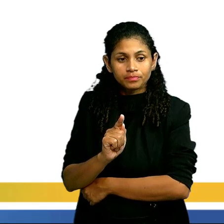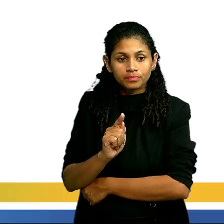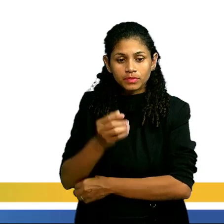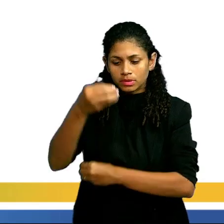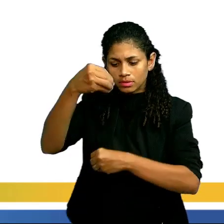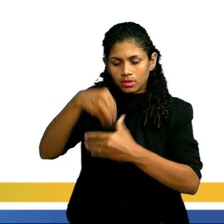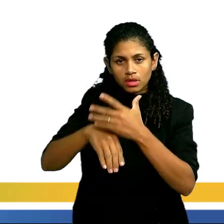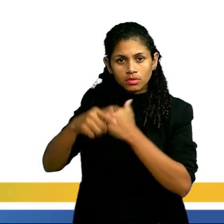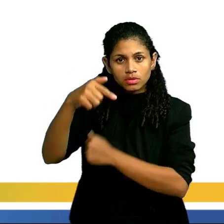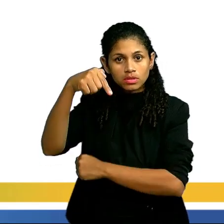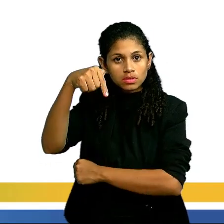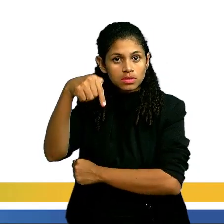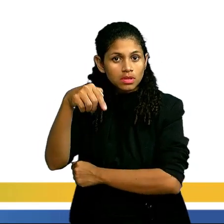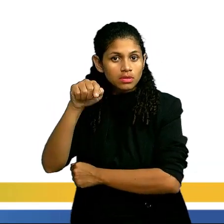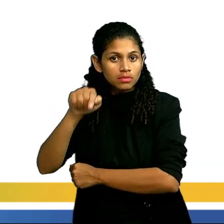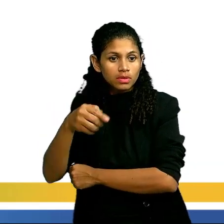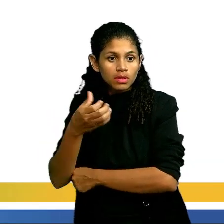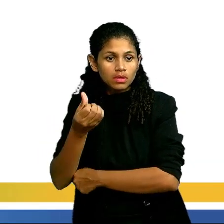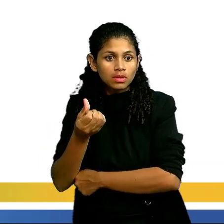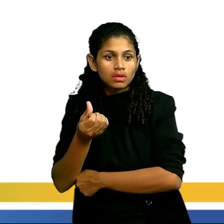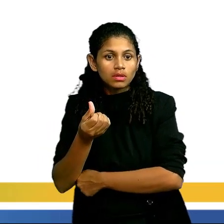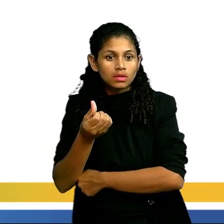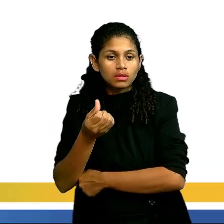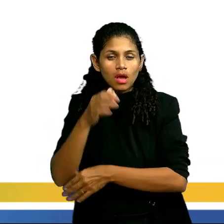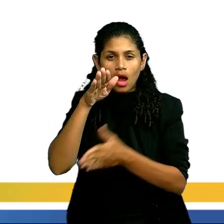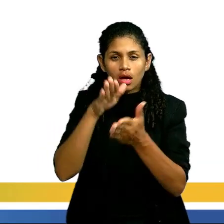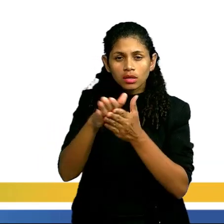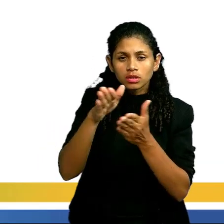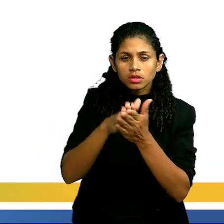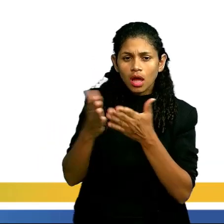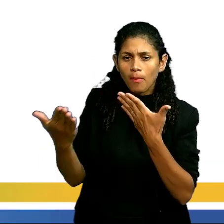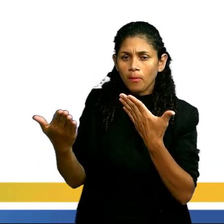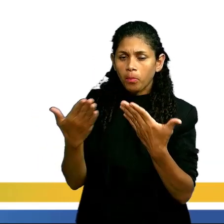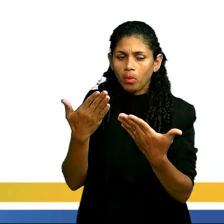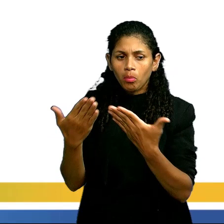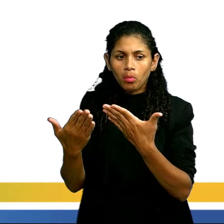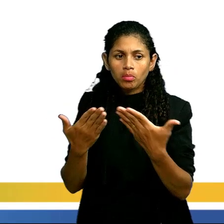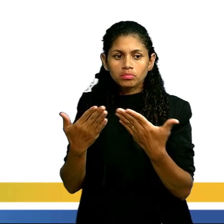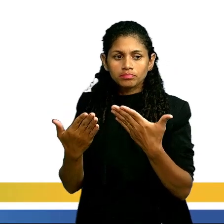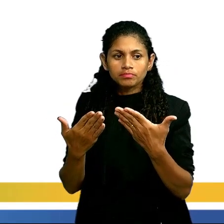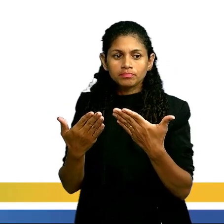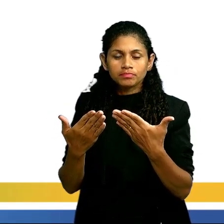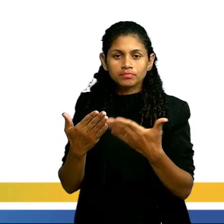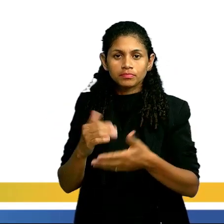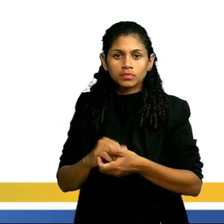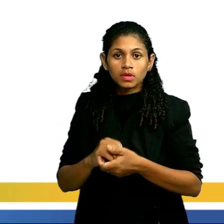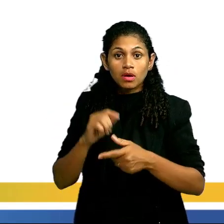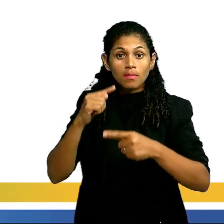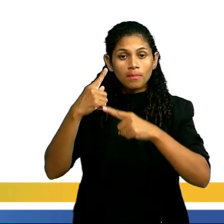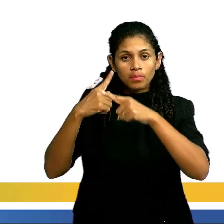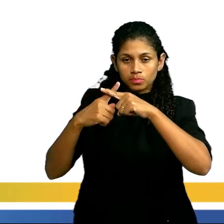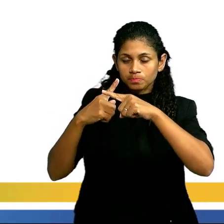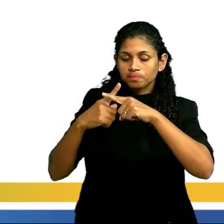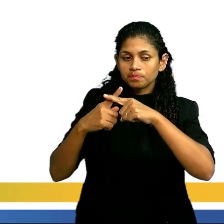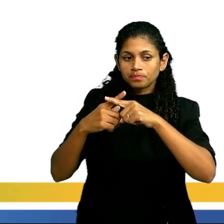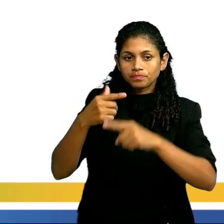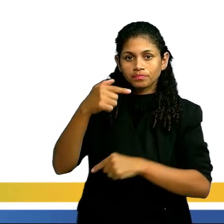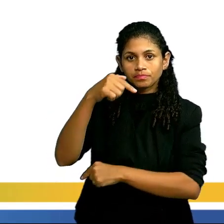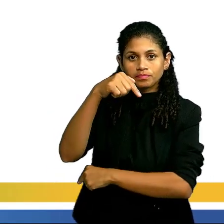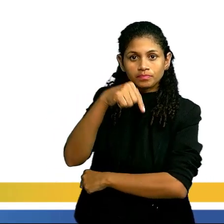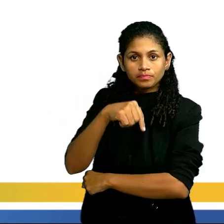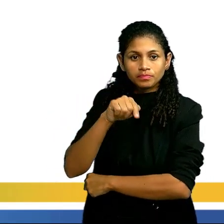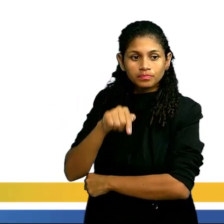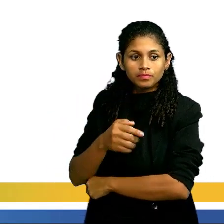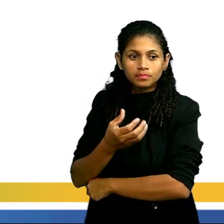7,6 metros, serão gastos aproximadamente. A gente só vai fazer aí uma multiplicação.